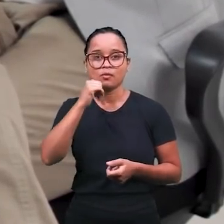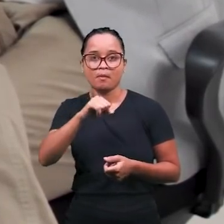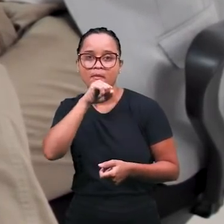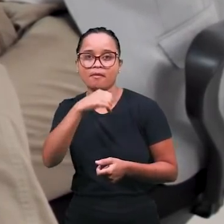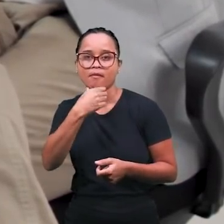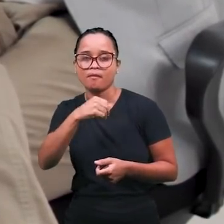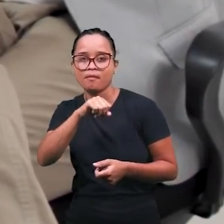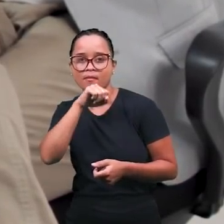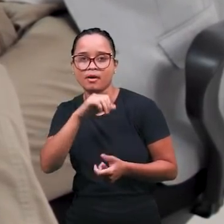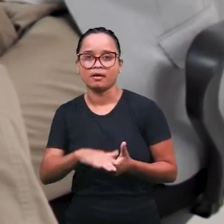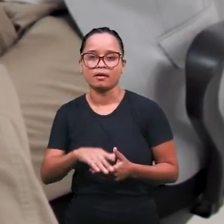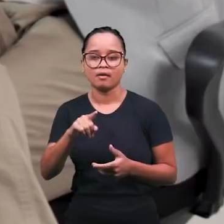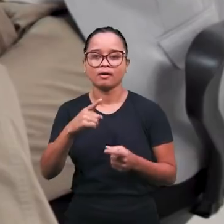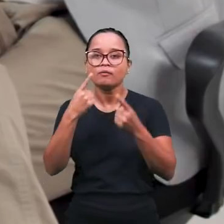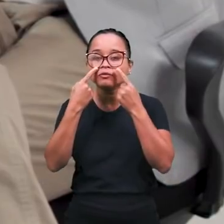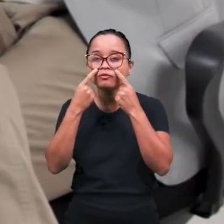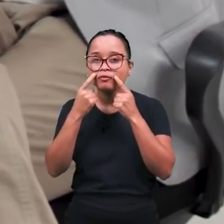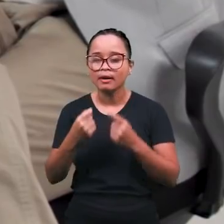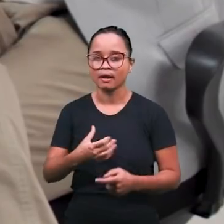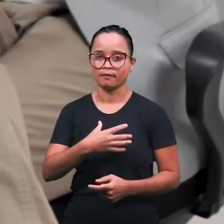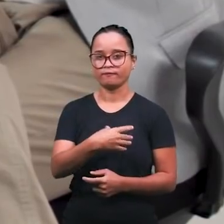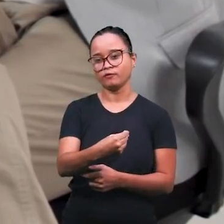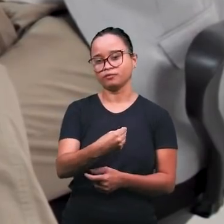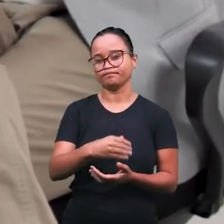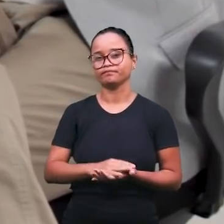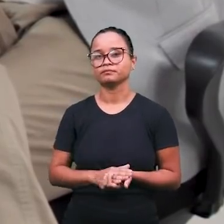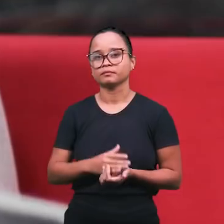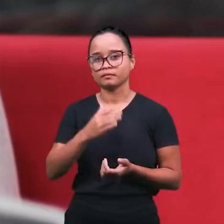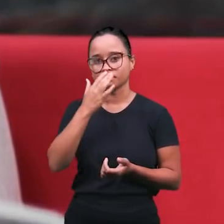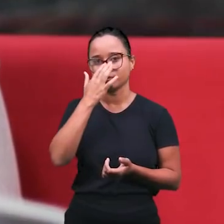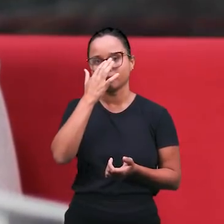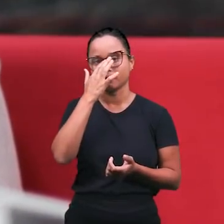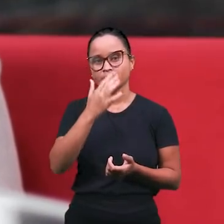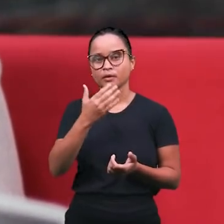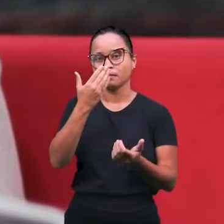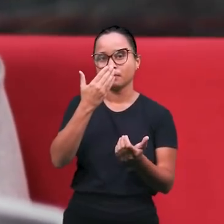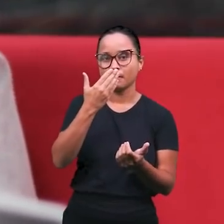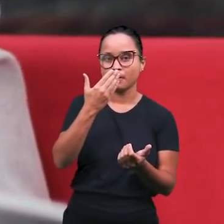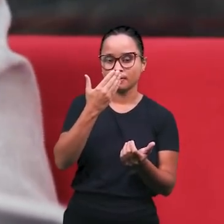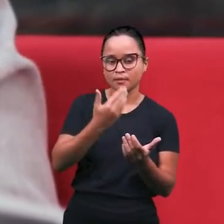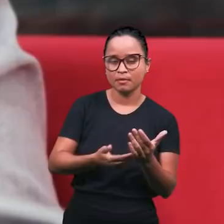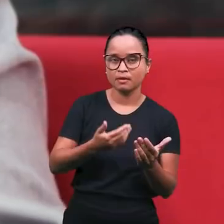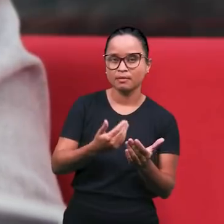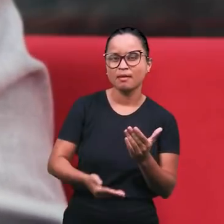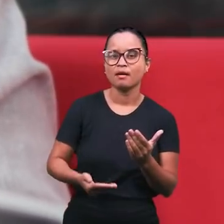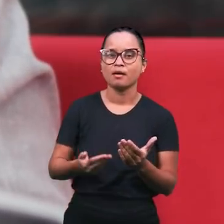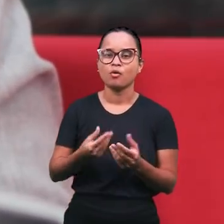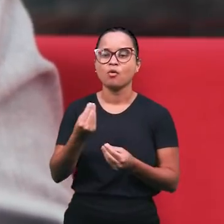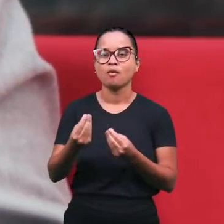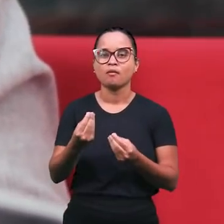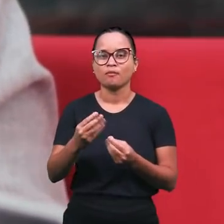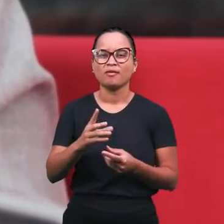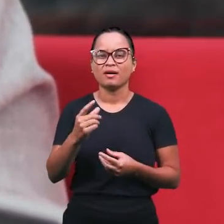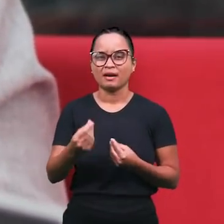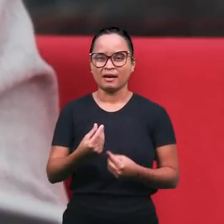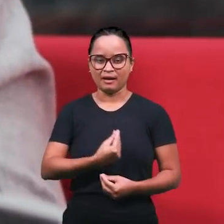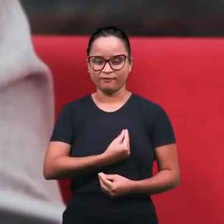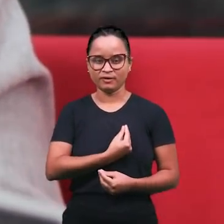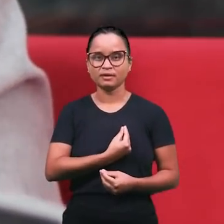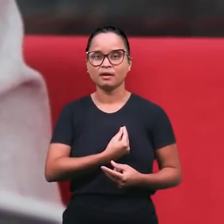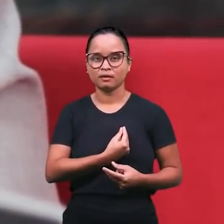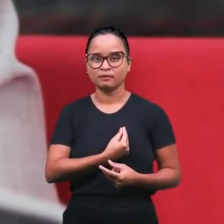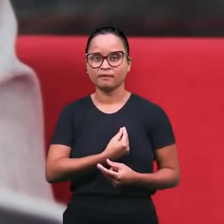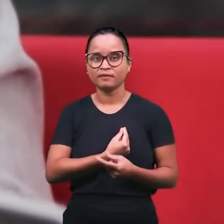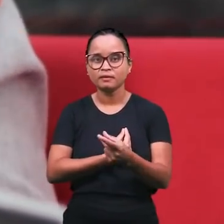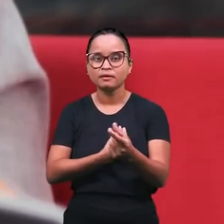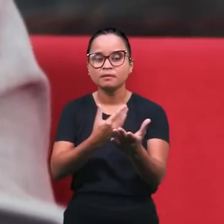pai e mãe é você chorar sobre o seu filho. Né? Você chorar pela perda espiritual dele, tudo. Então, a gente